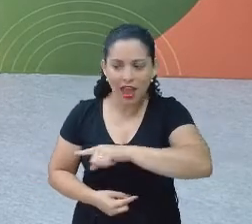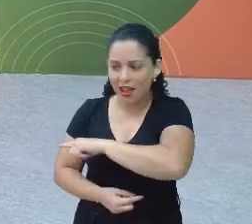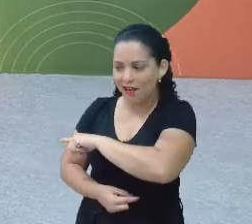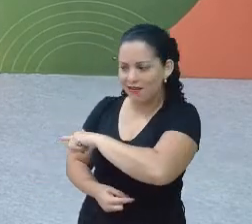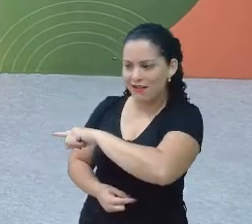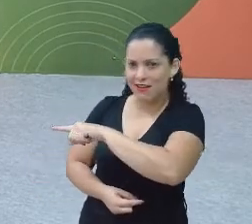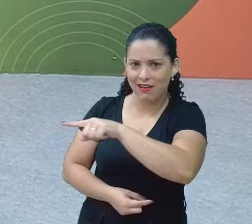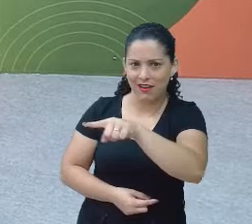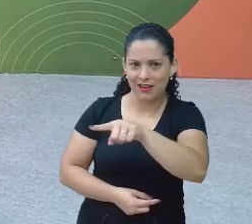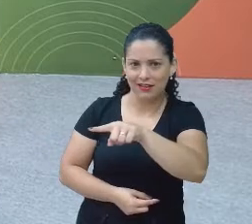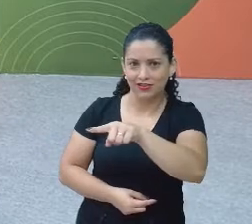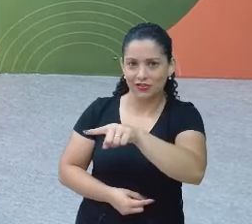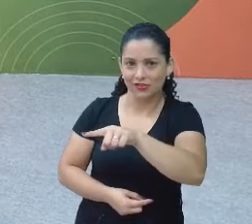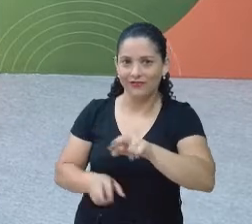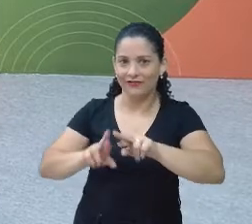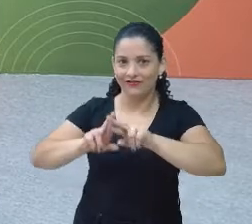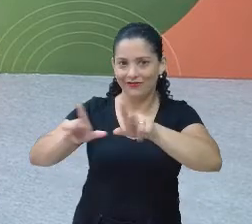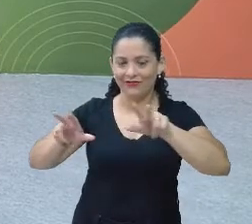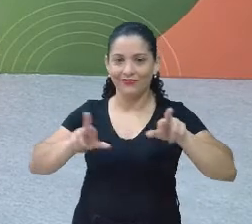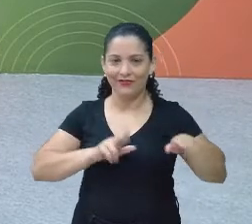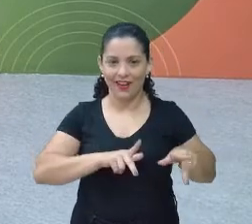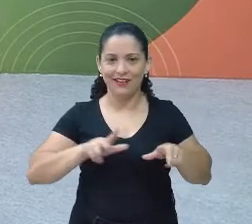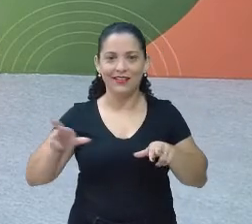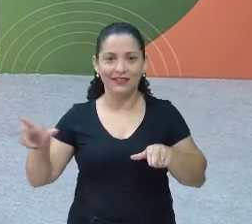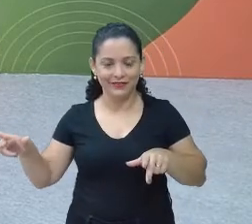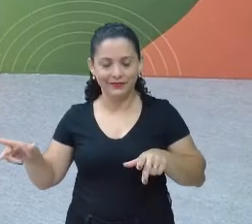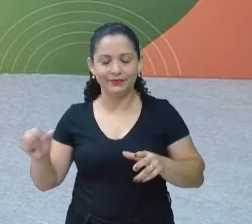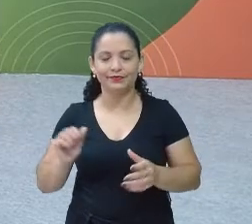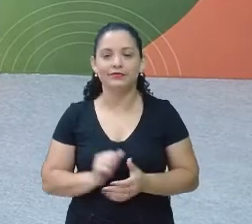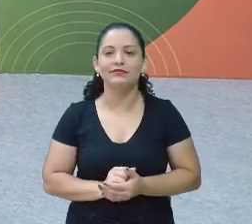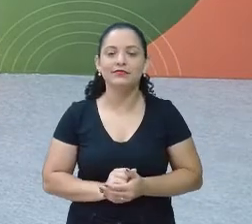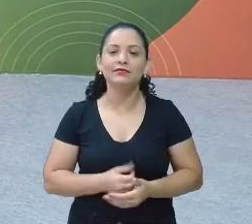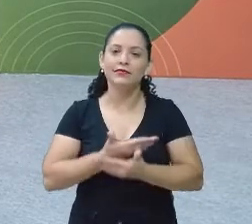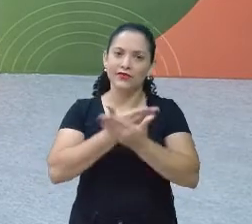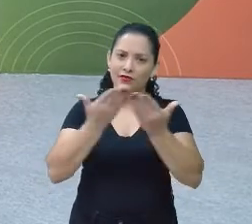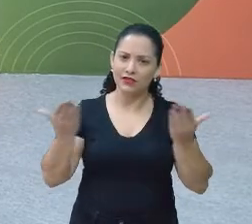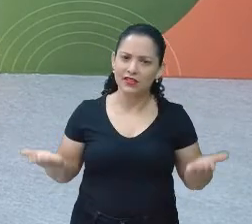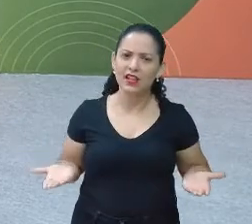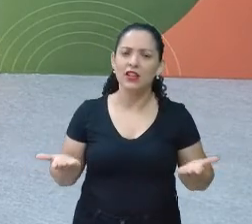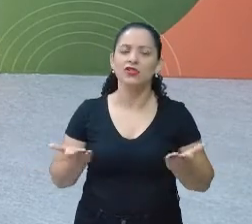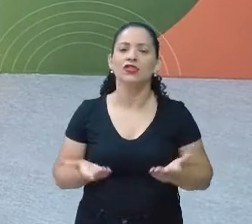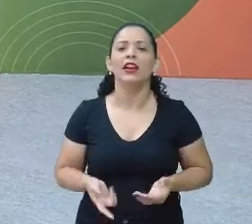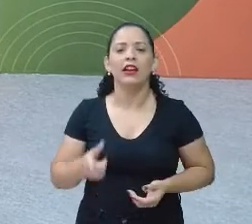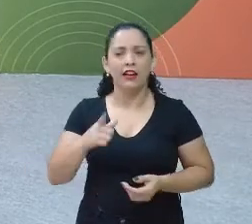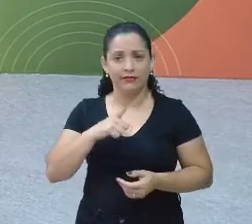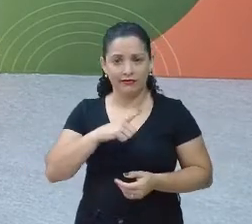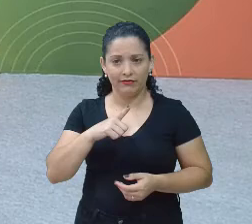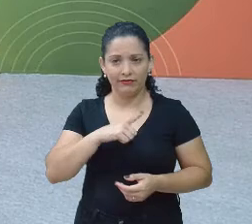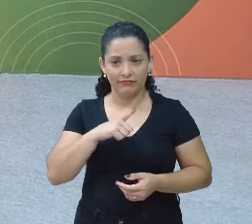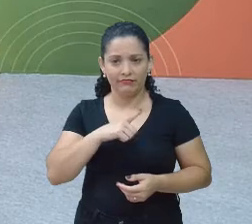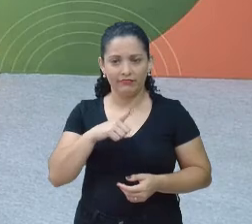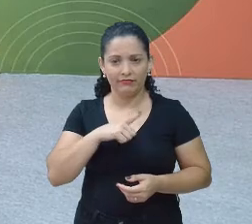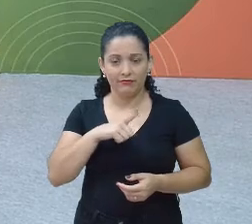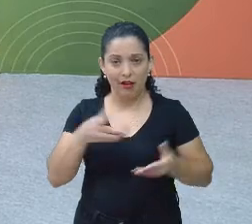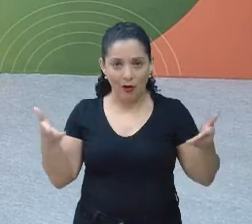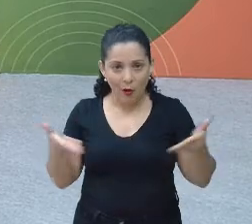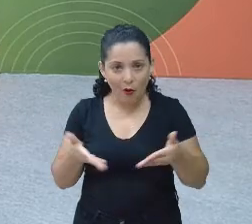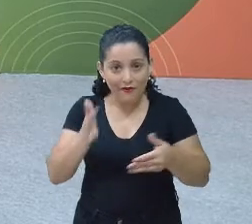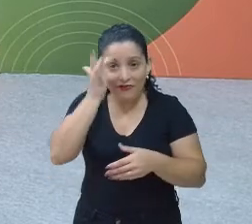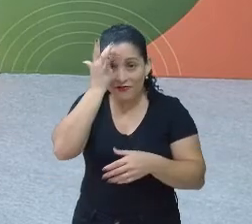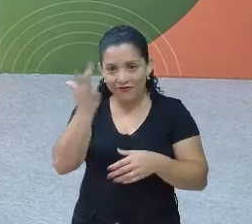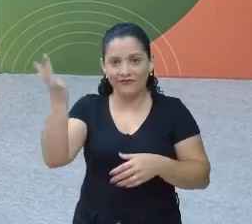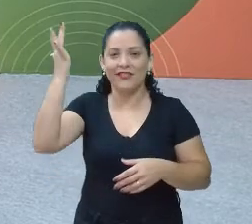chegando agora no ensino fundamental 2, né, que é o ensino de anos sinais, e tiveram um ano de atrapalho, eu coloquei a coisa bem mastigadinha para